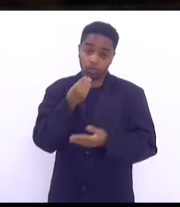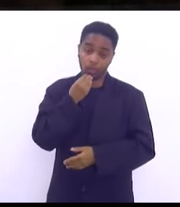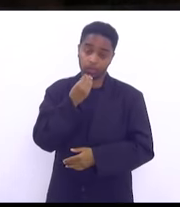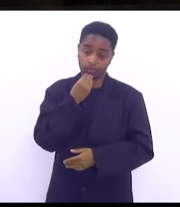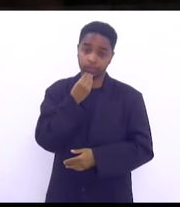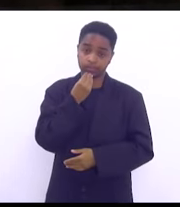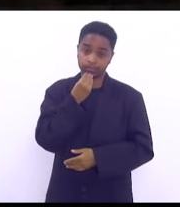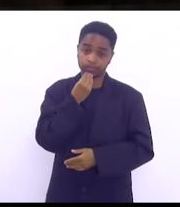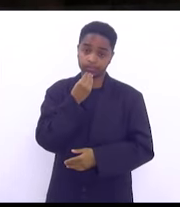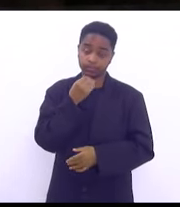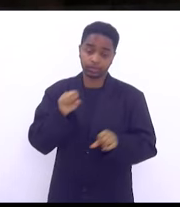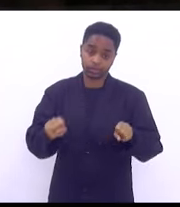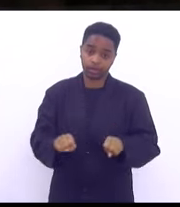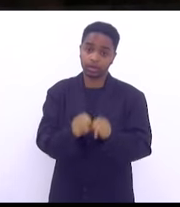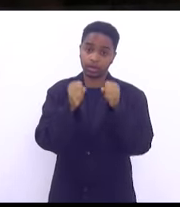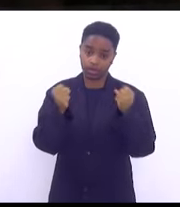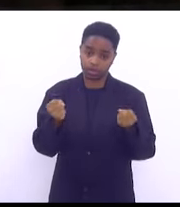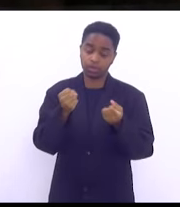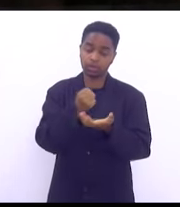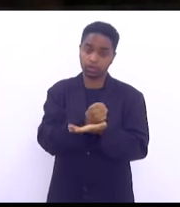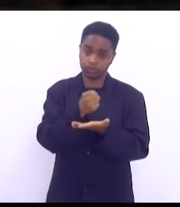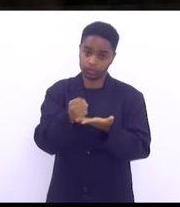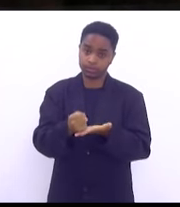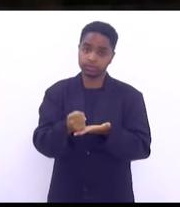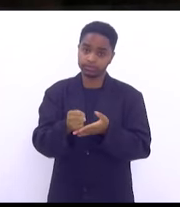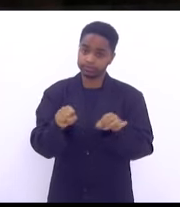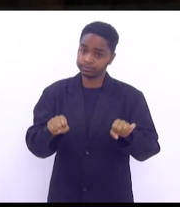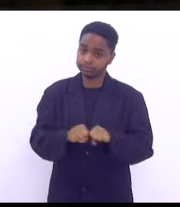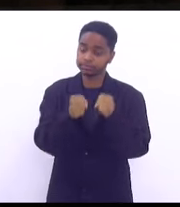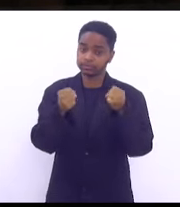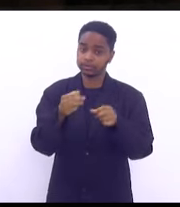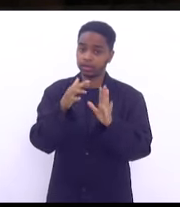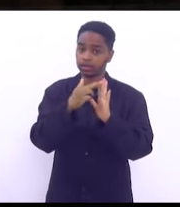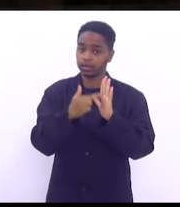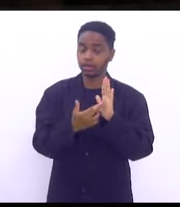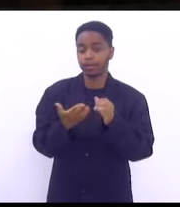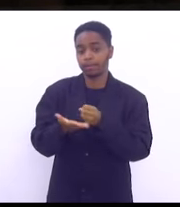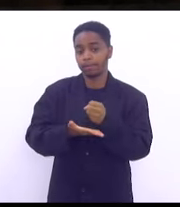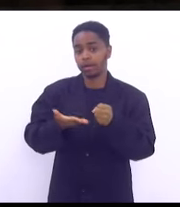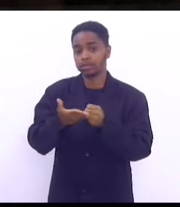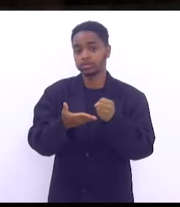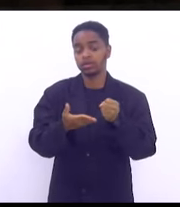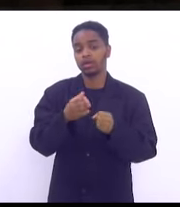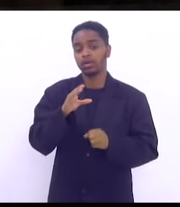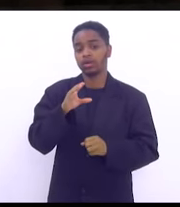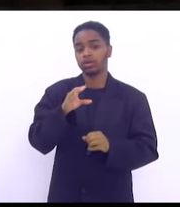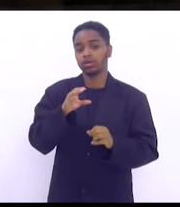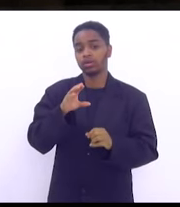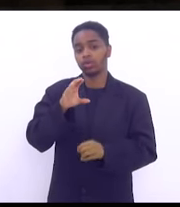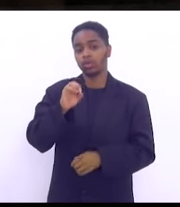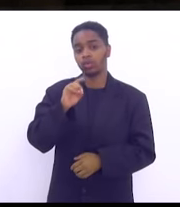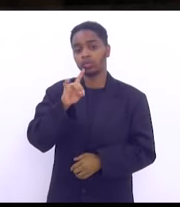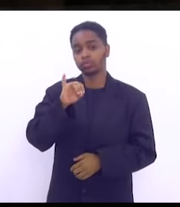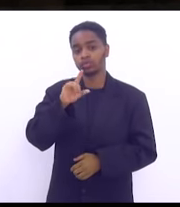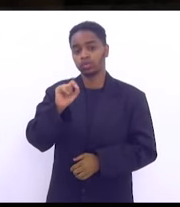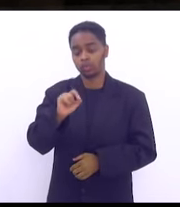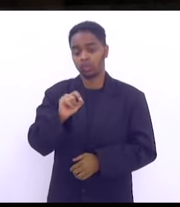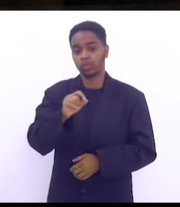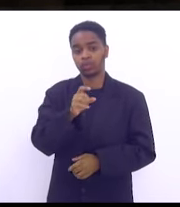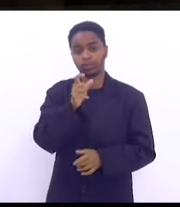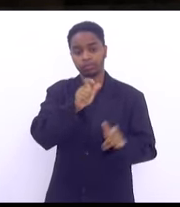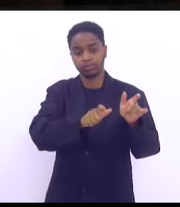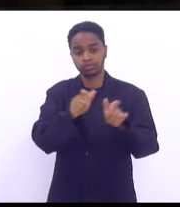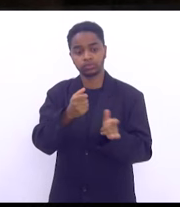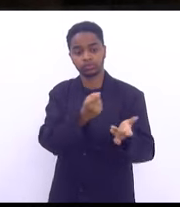evidentemente que está rompido os princípios basilares do Código do Consumidor. Então, fiz questão de trazer